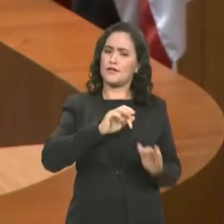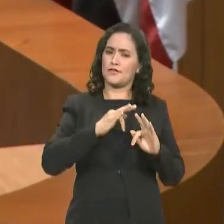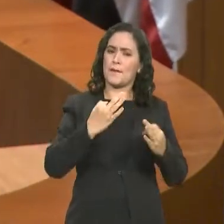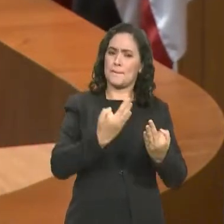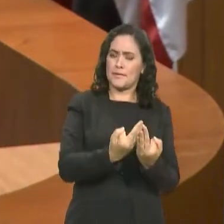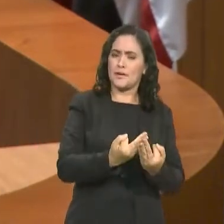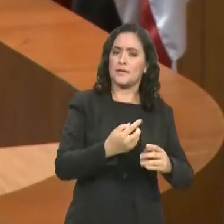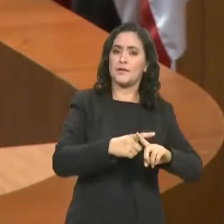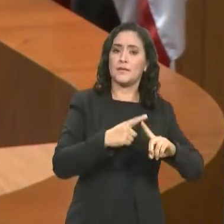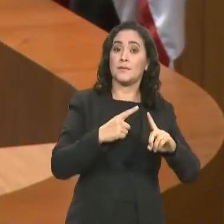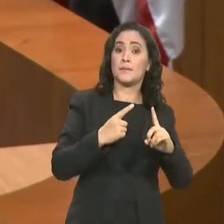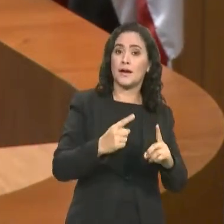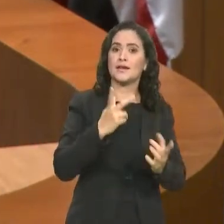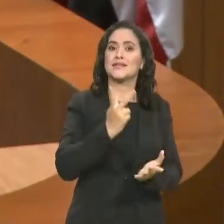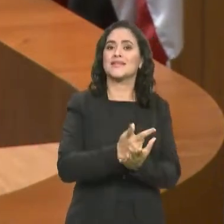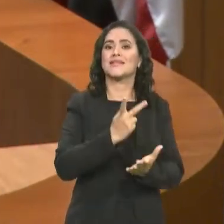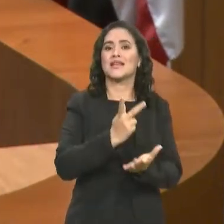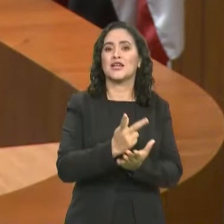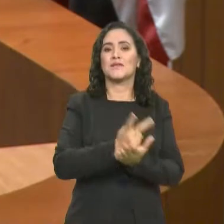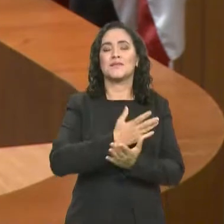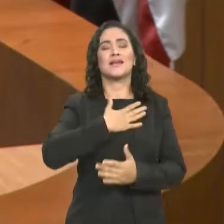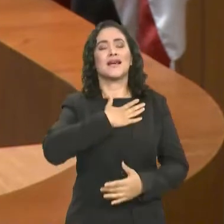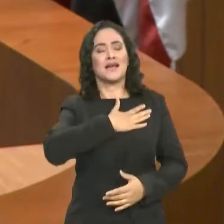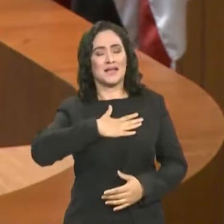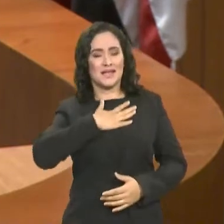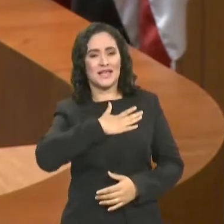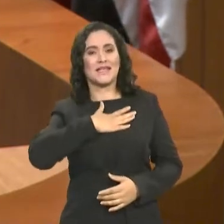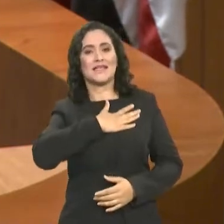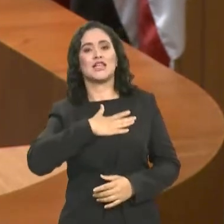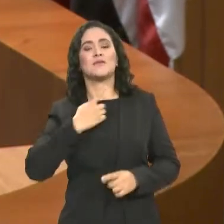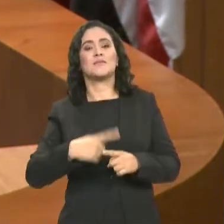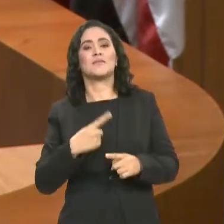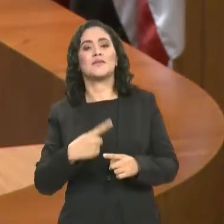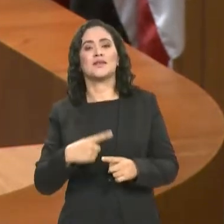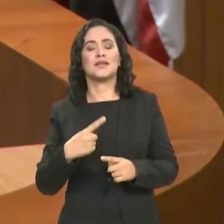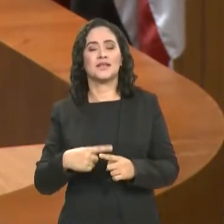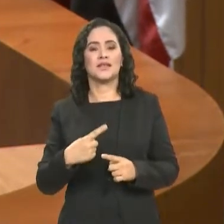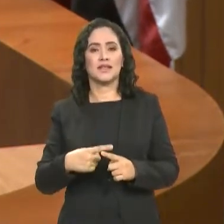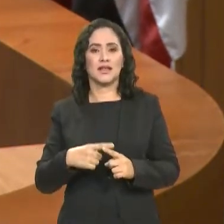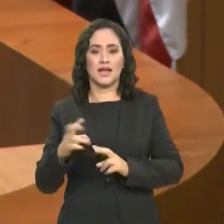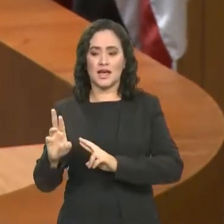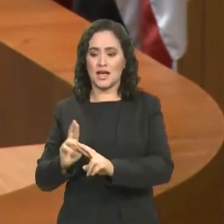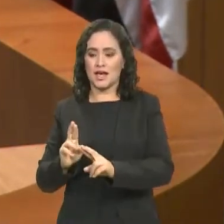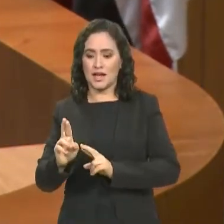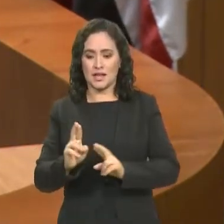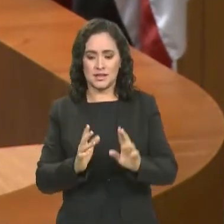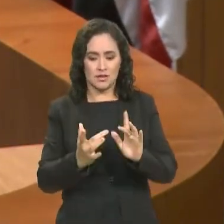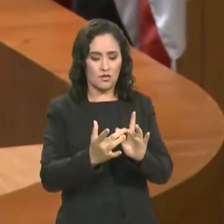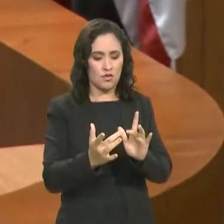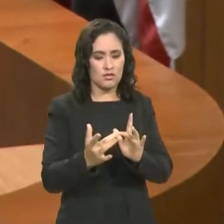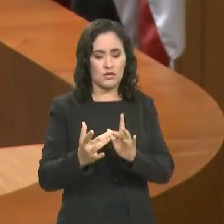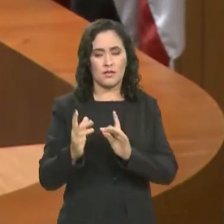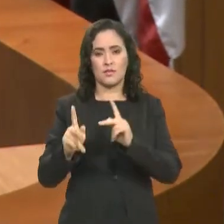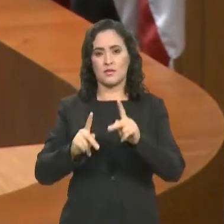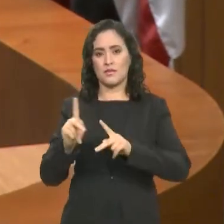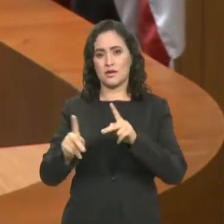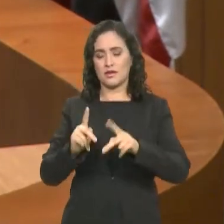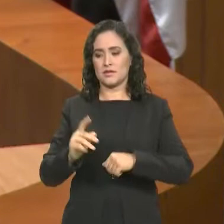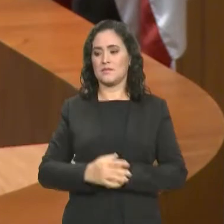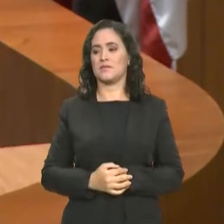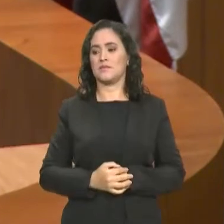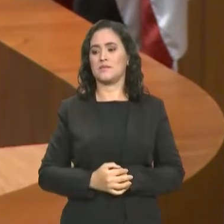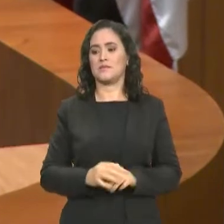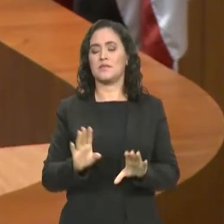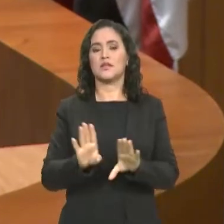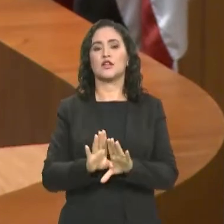tendo contato permanente com o nosso povo. Quero cumprimentar também